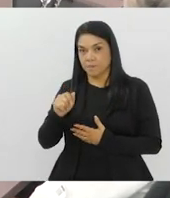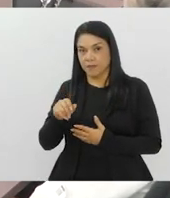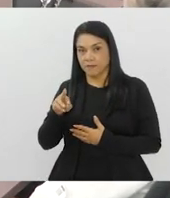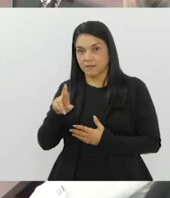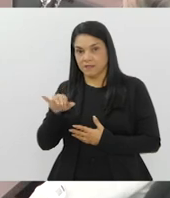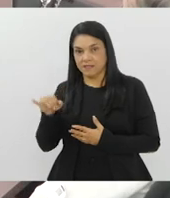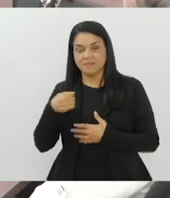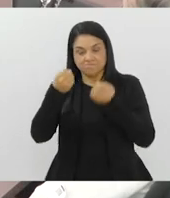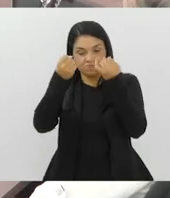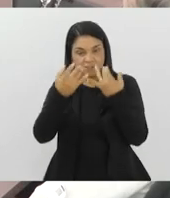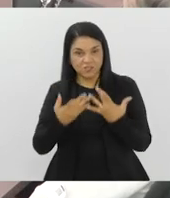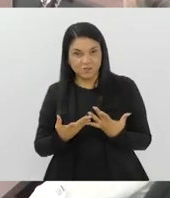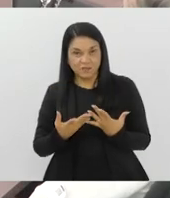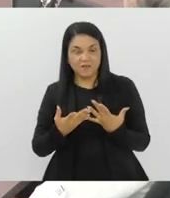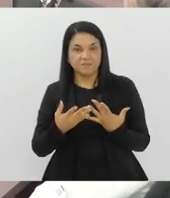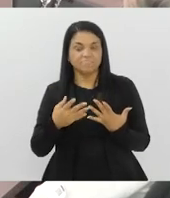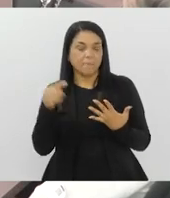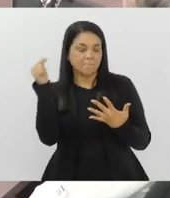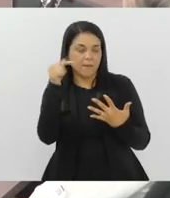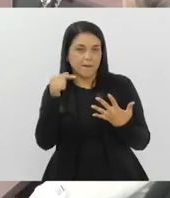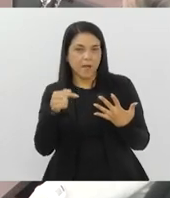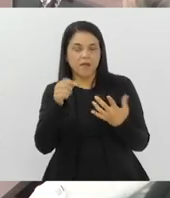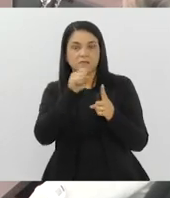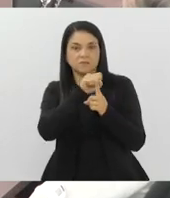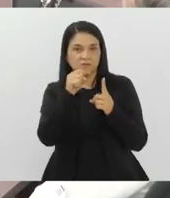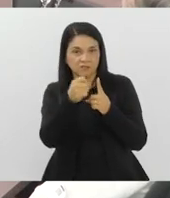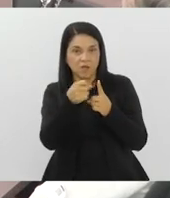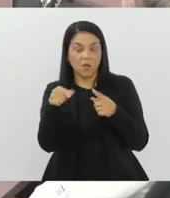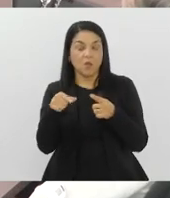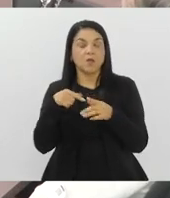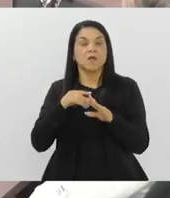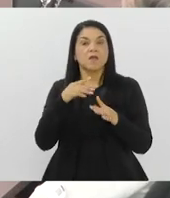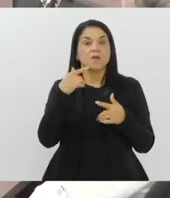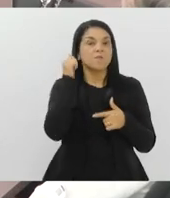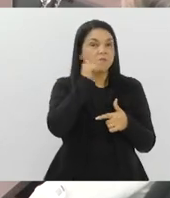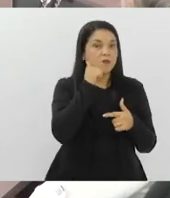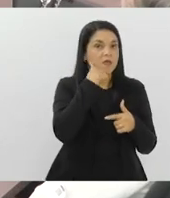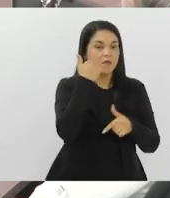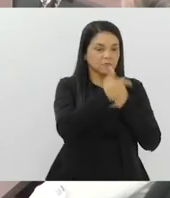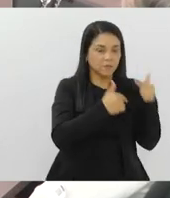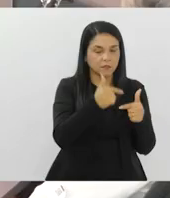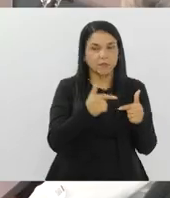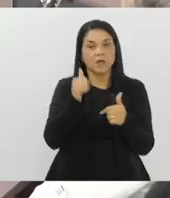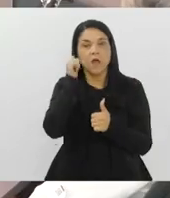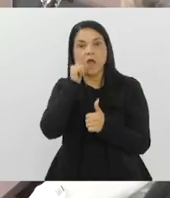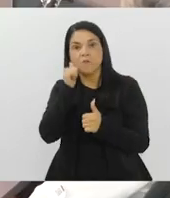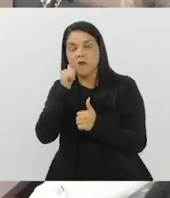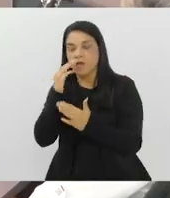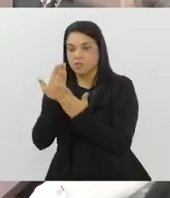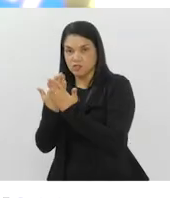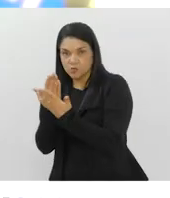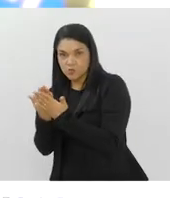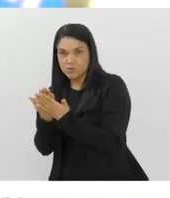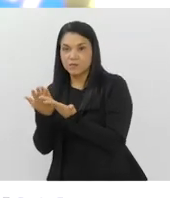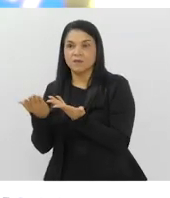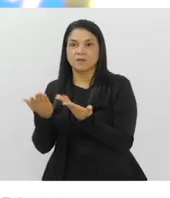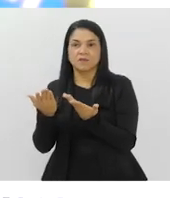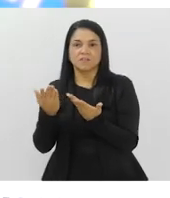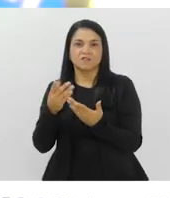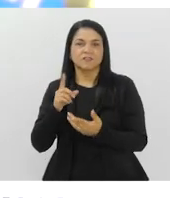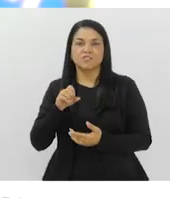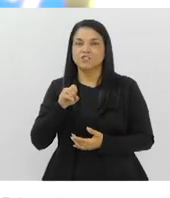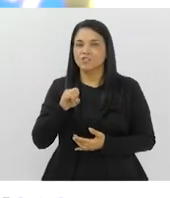questões sociais, a mulher estudante, a mulher trabalhadora. Professora Patrícia, o PJ não existe só